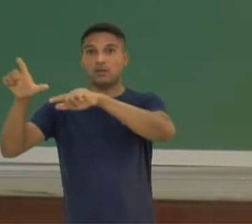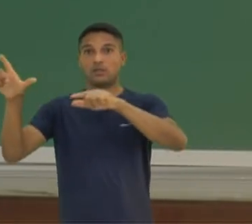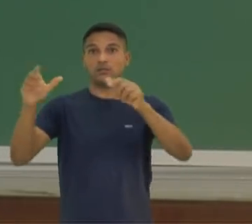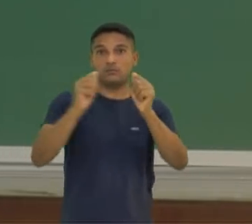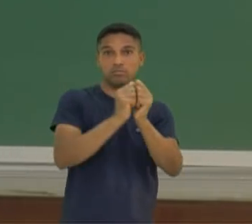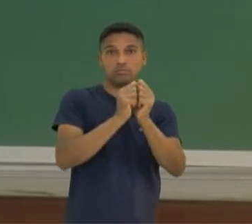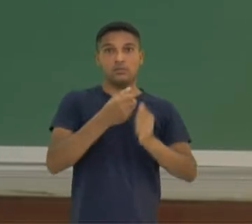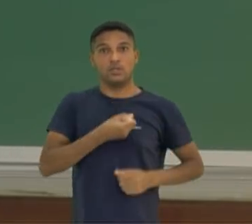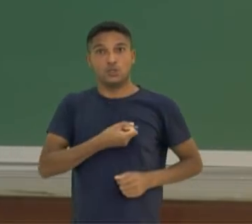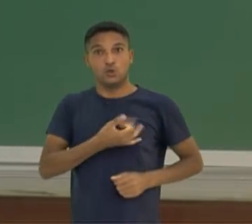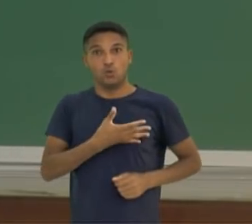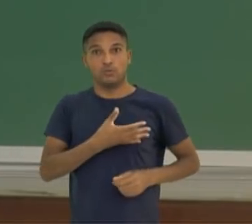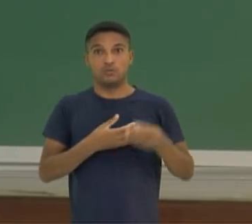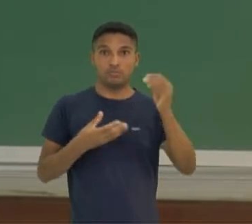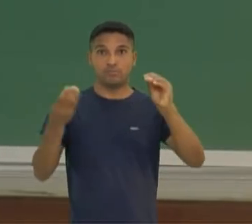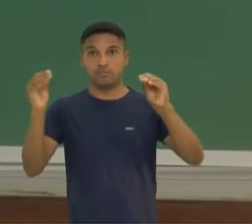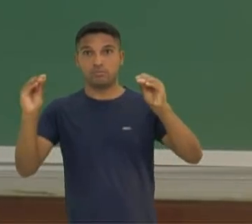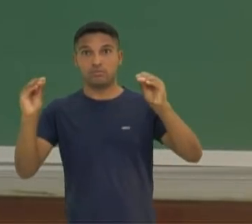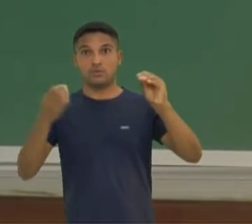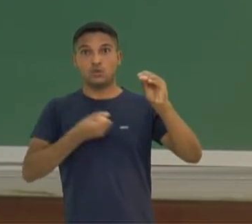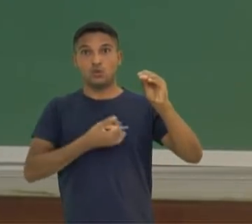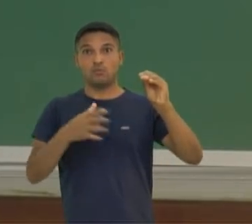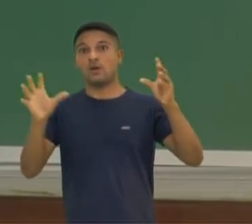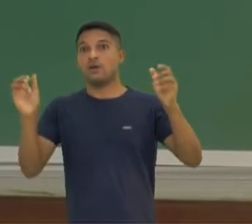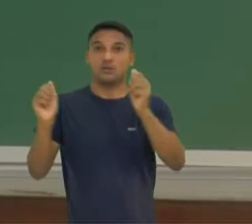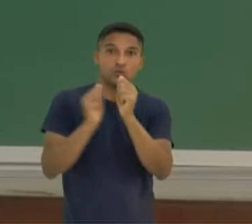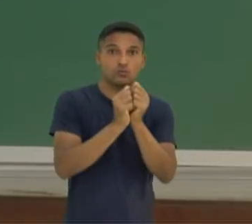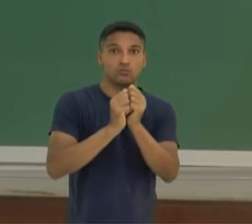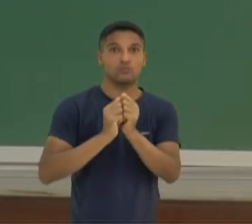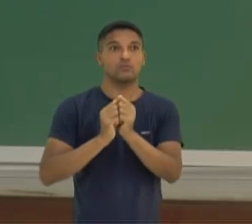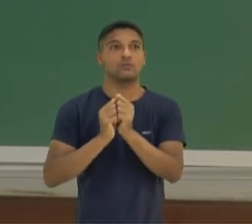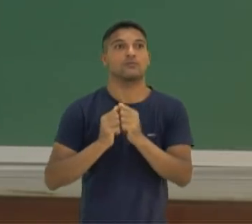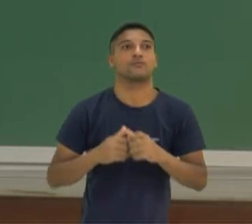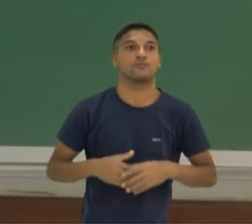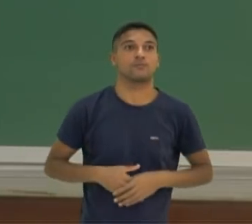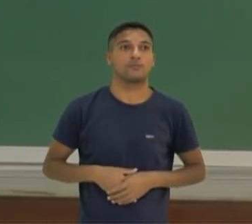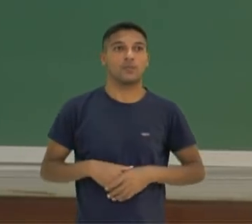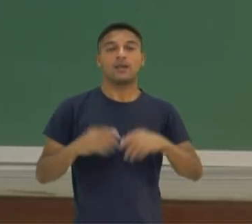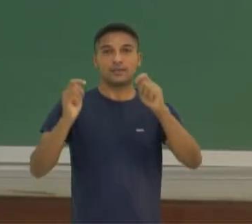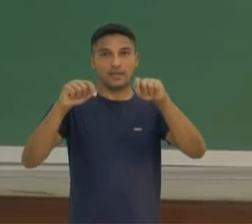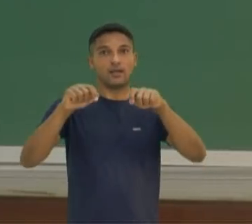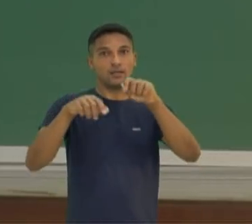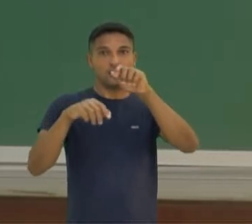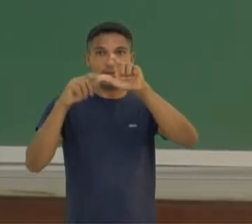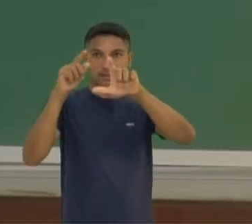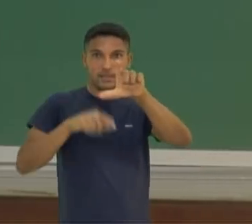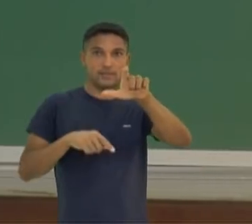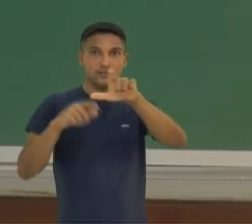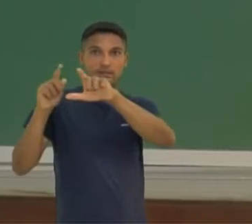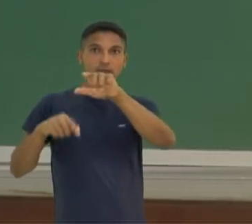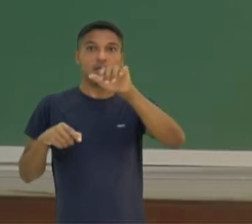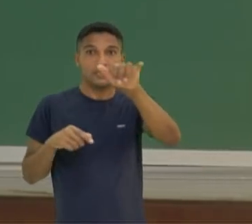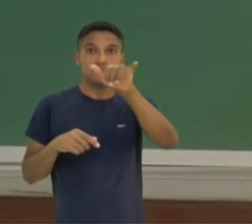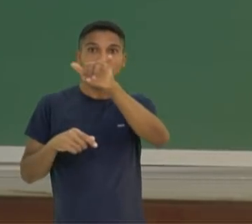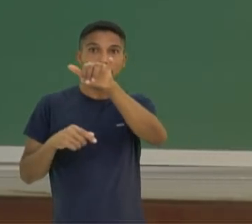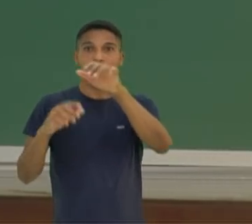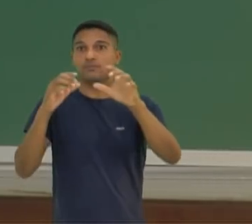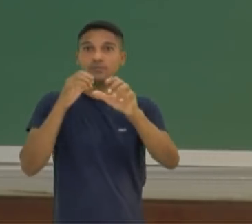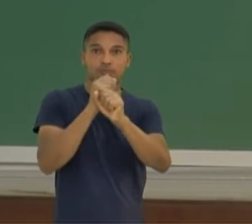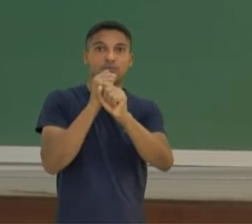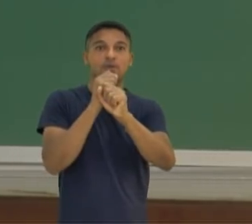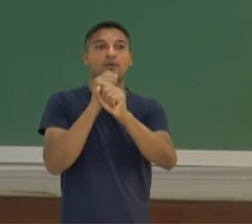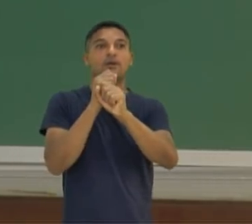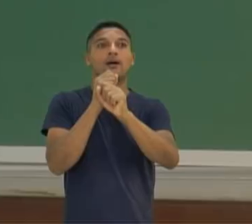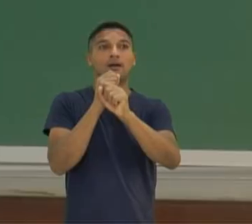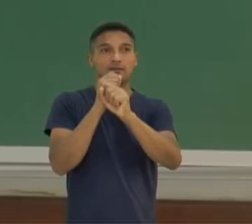20, Y e Y. O que que eu posso juntar aqui? Posso juntar as letras. Y mais Y,